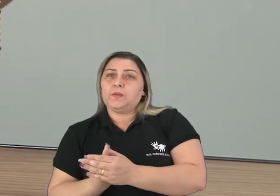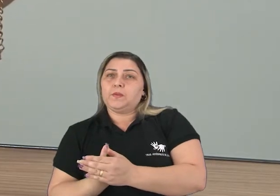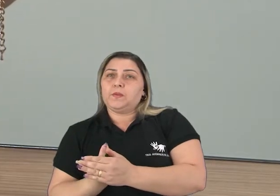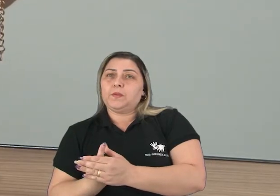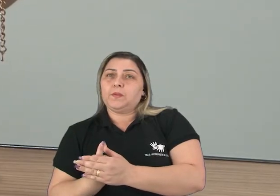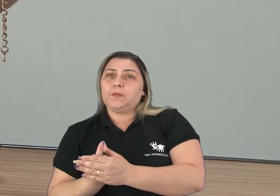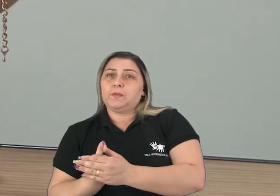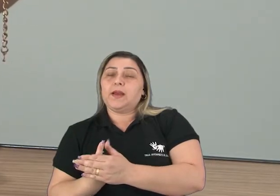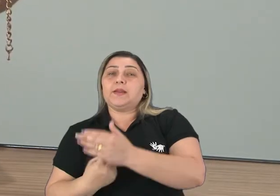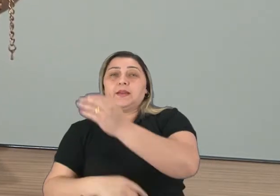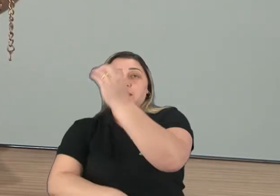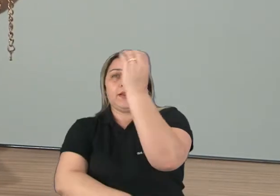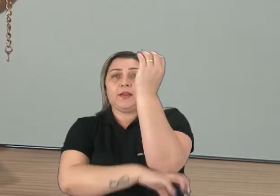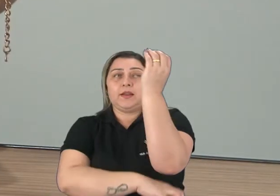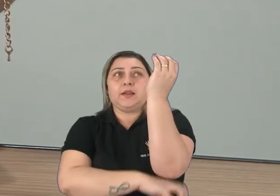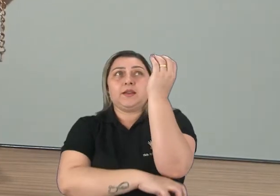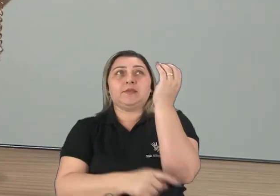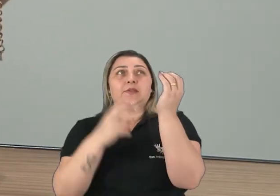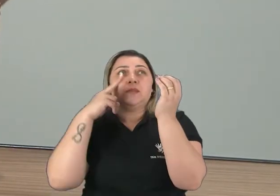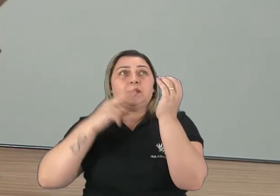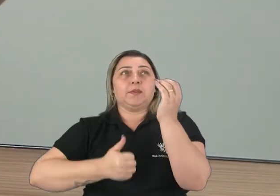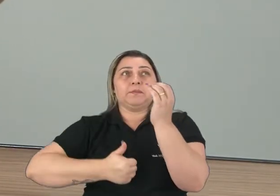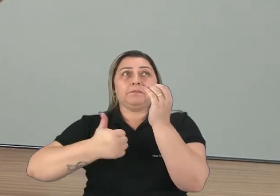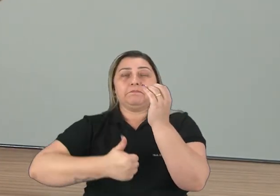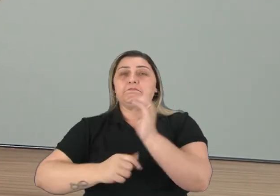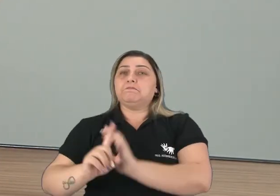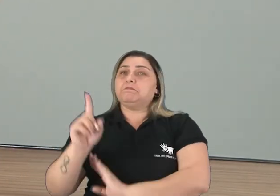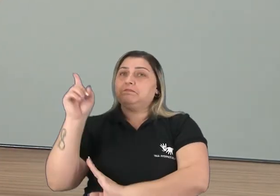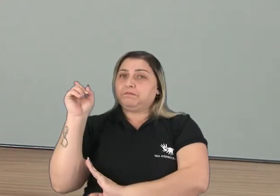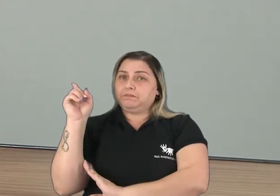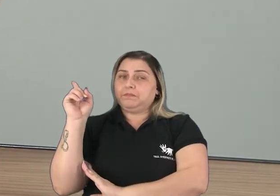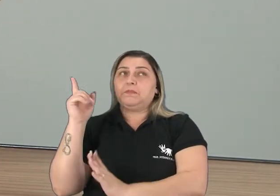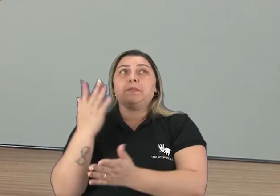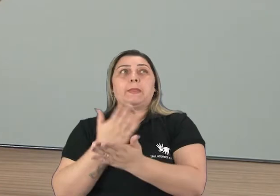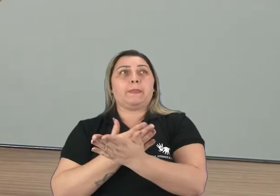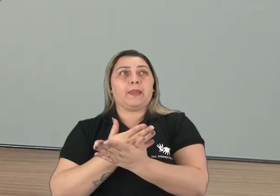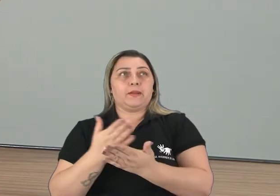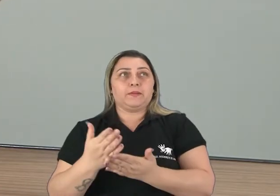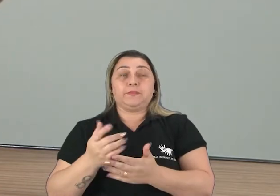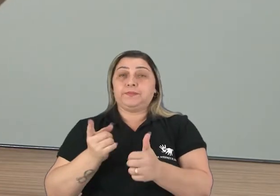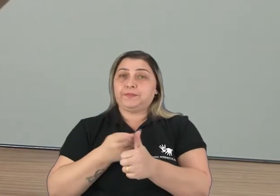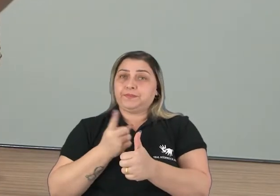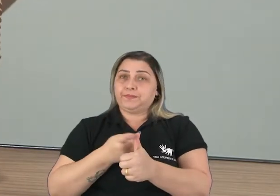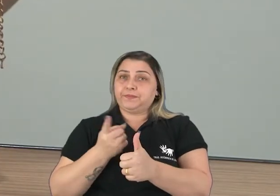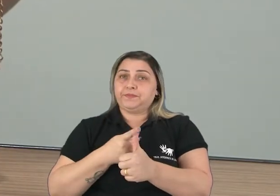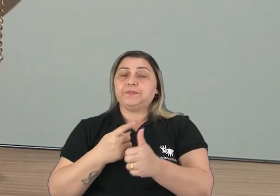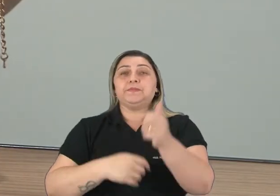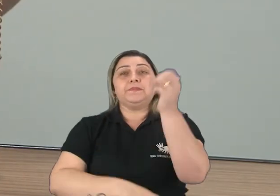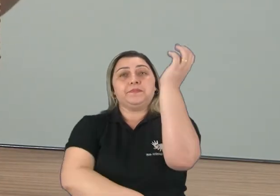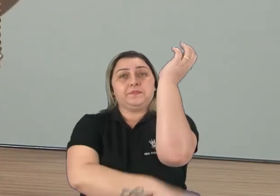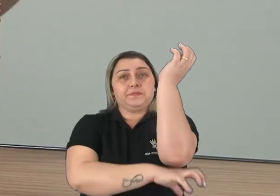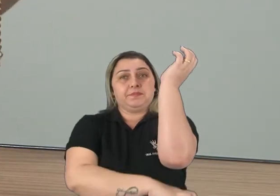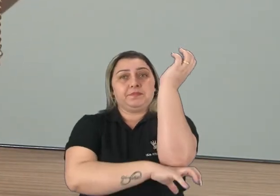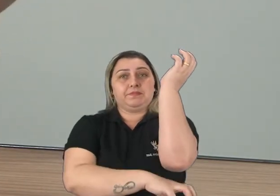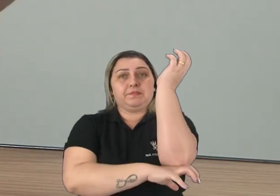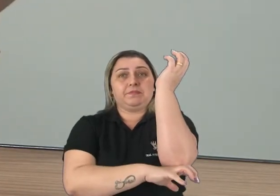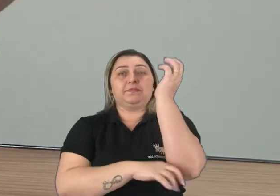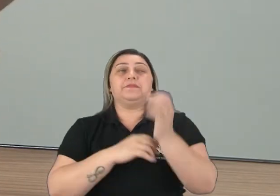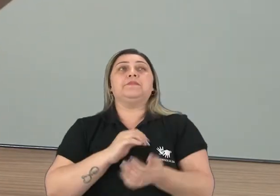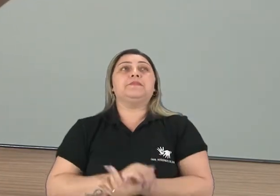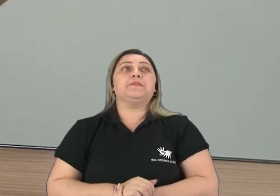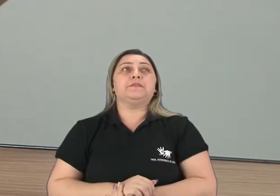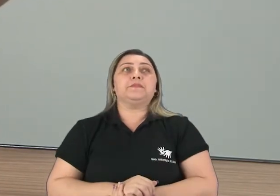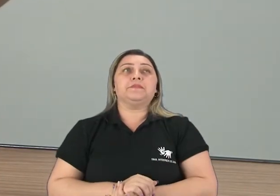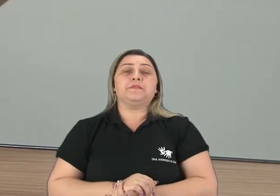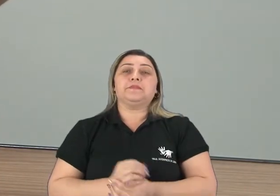mas as suas raízes, como vimos aqui na primeira imagem, quando ela começa a desenvolver, o primeiro que vai nascer são as suas raízes.